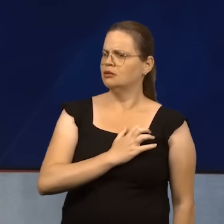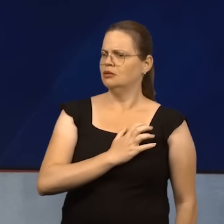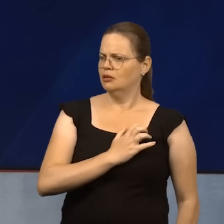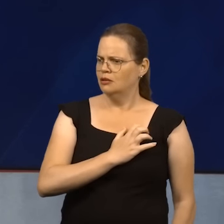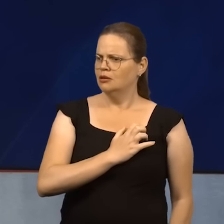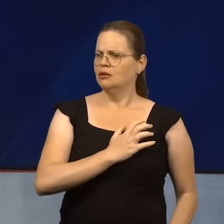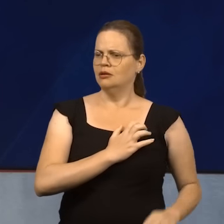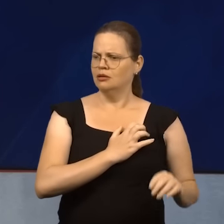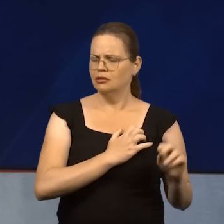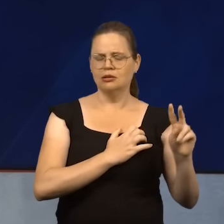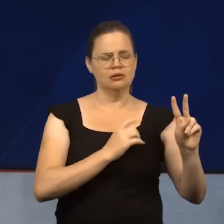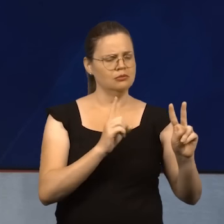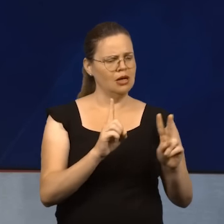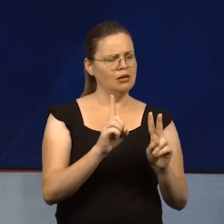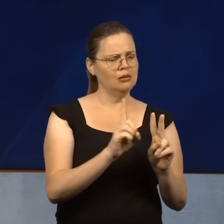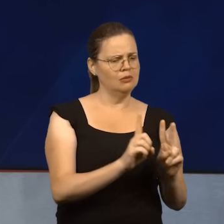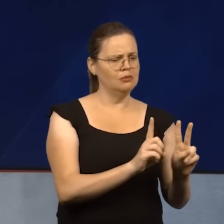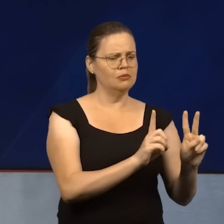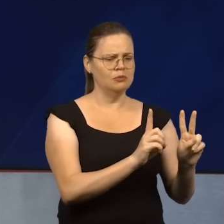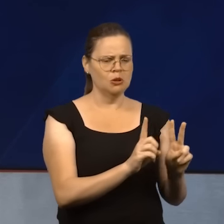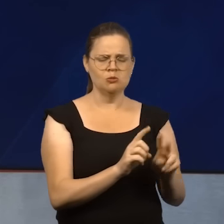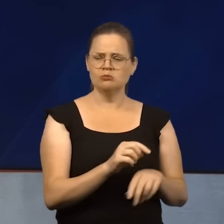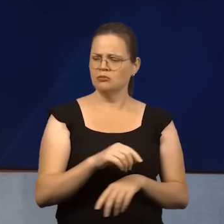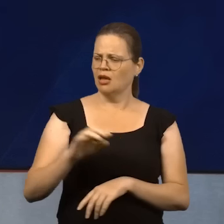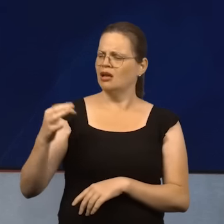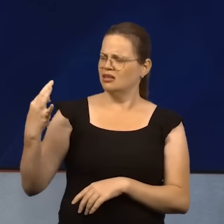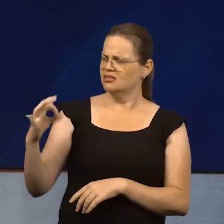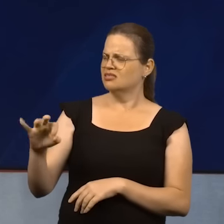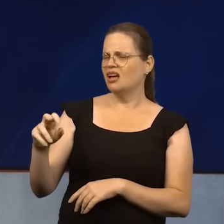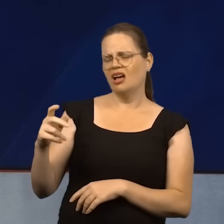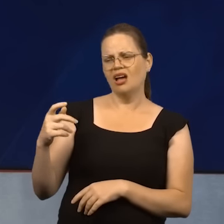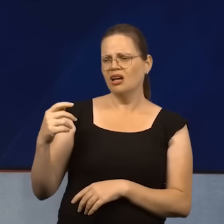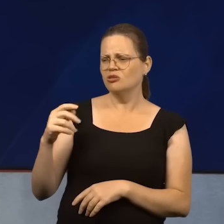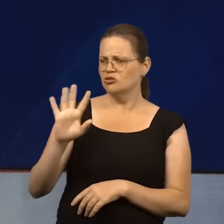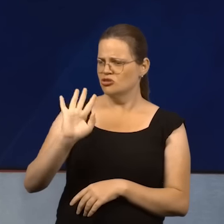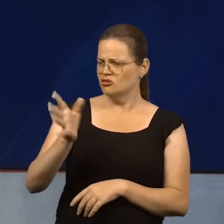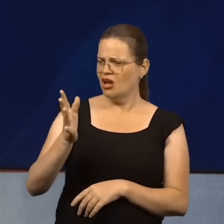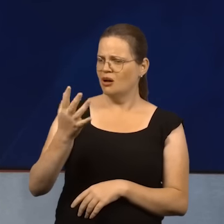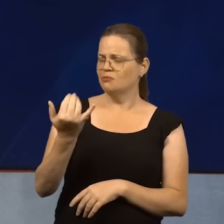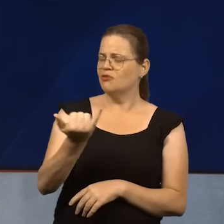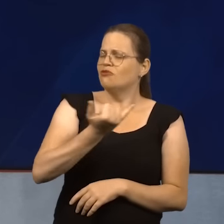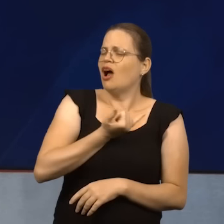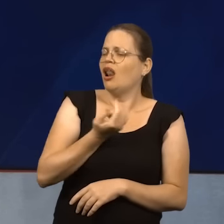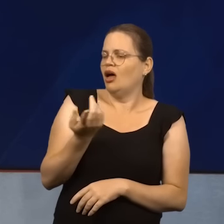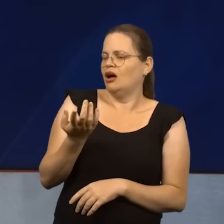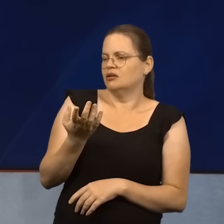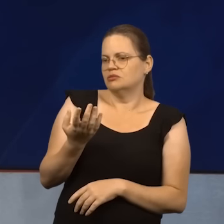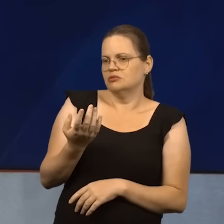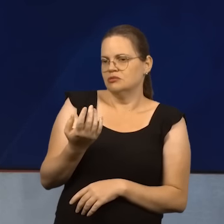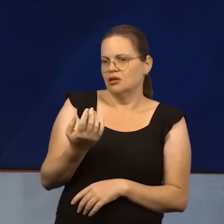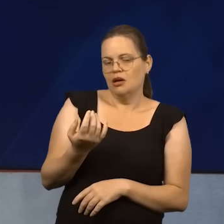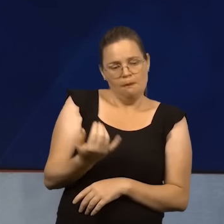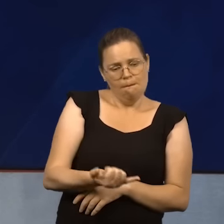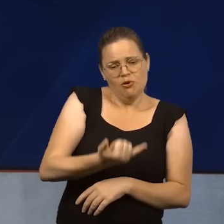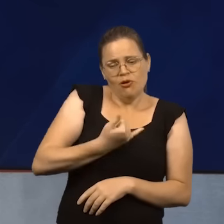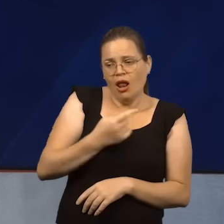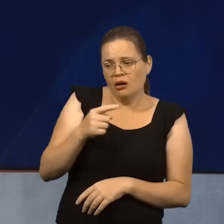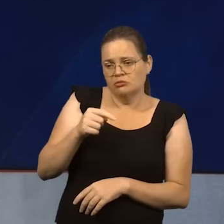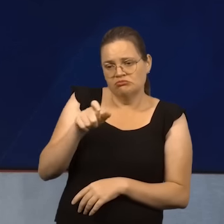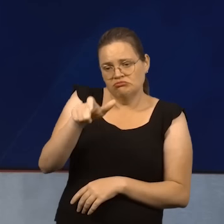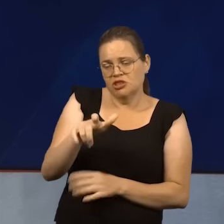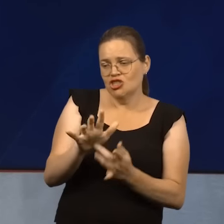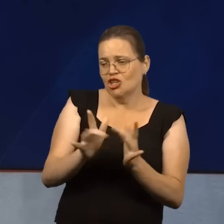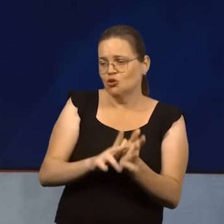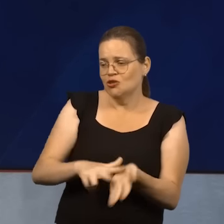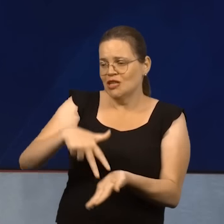chegaram a dizer para Jesus: nós até ouvimos dizer que ele ressuscitou. Era o dia da ressurreição, as notícias começaram a